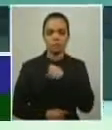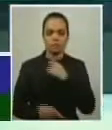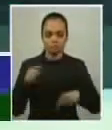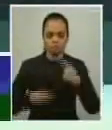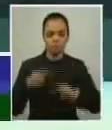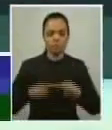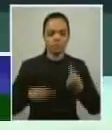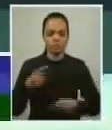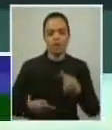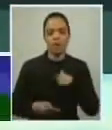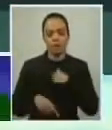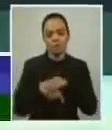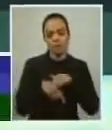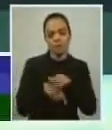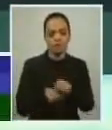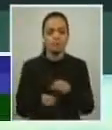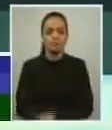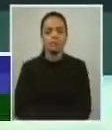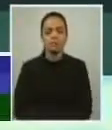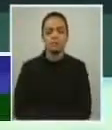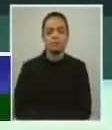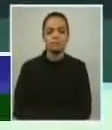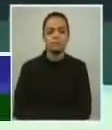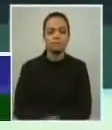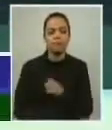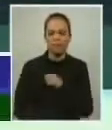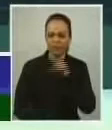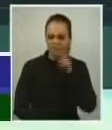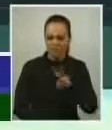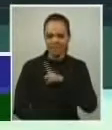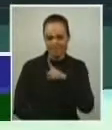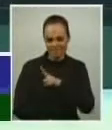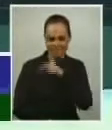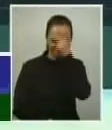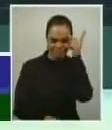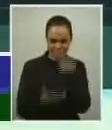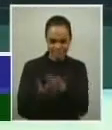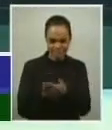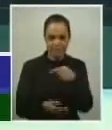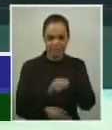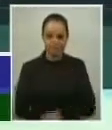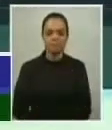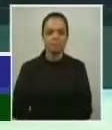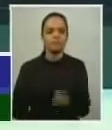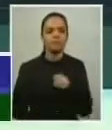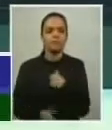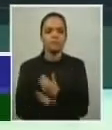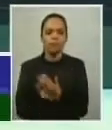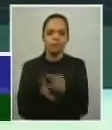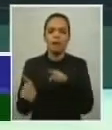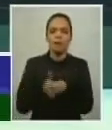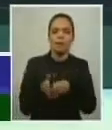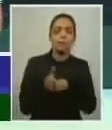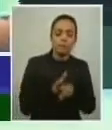um pouco com vocês principalmente aí como tô vendo que tem estudantes né então eu vou começar perguntando